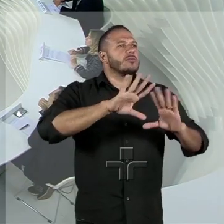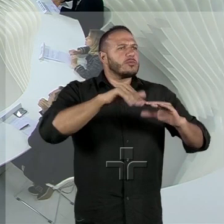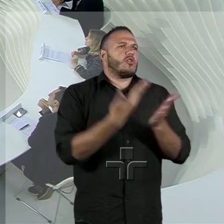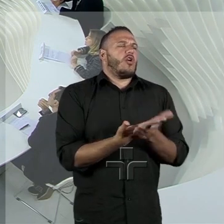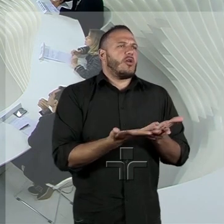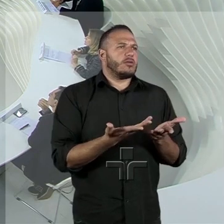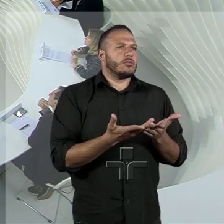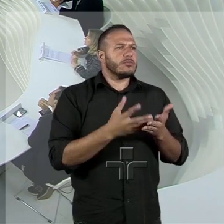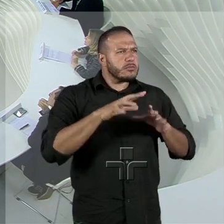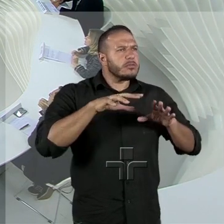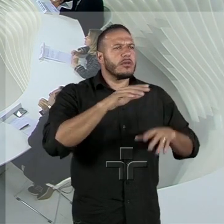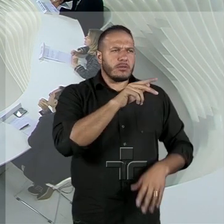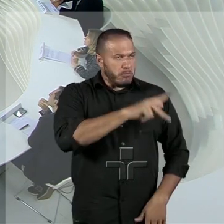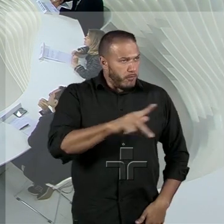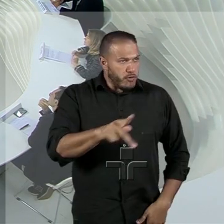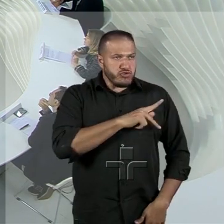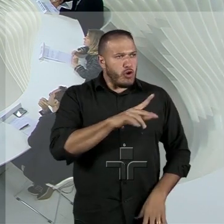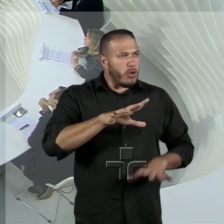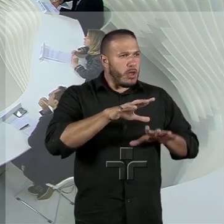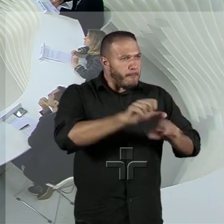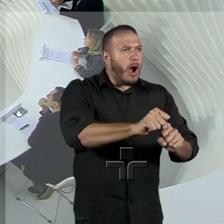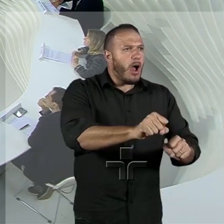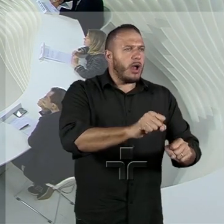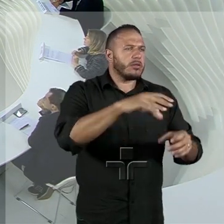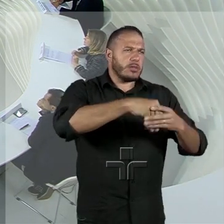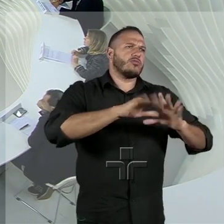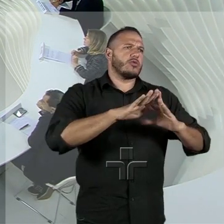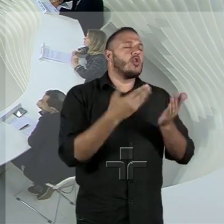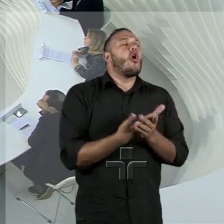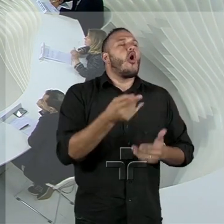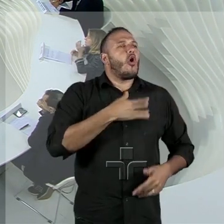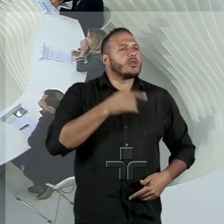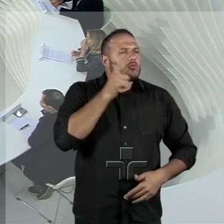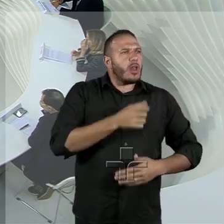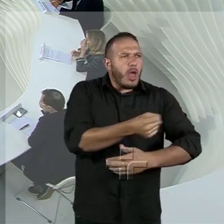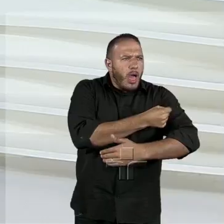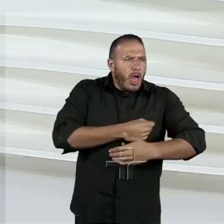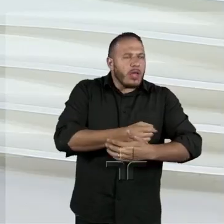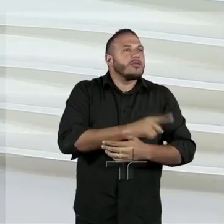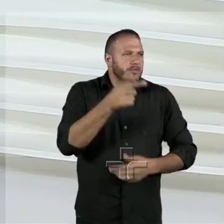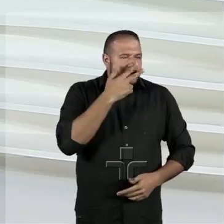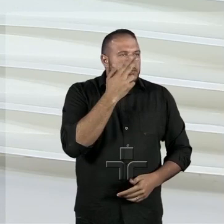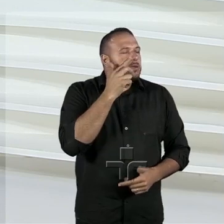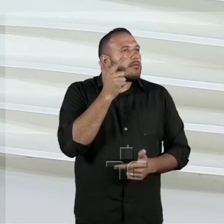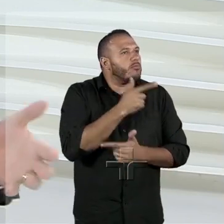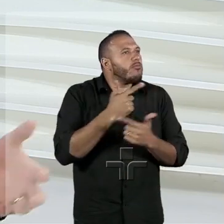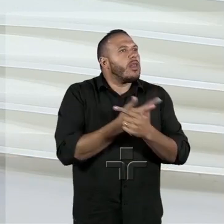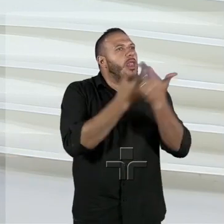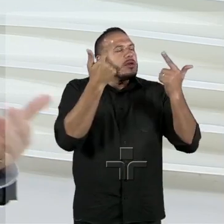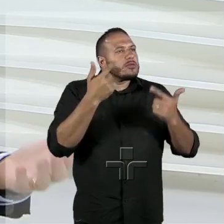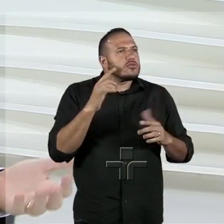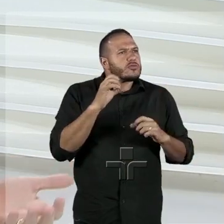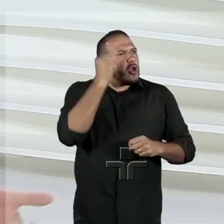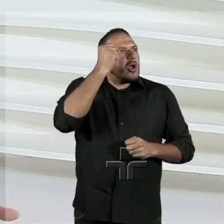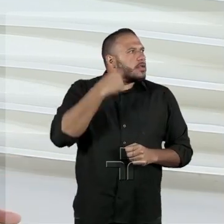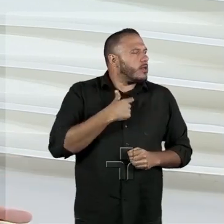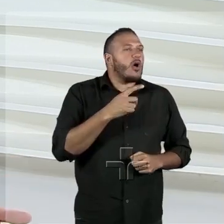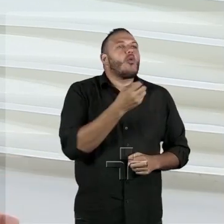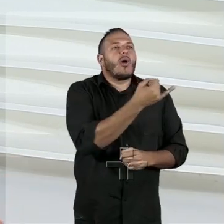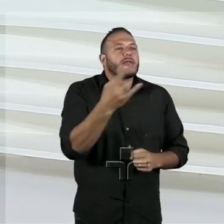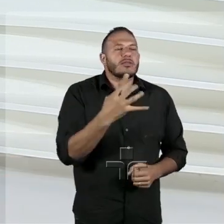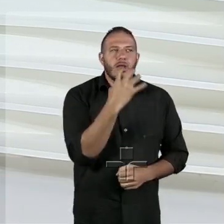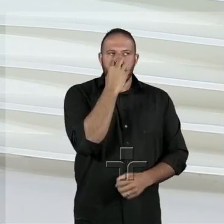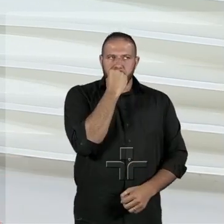intervenção de professores dentro da sala de aula ou de merendeiras, que nós tivemos as heroínas lá da Raul Brasil, mas quantas são